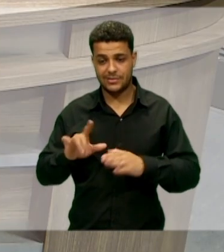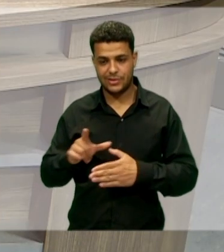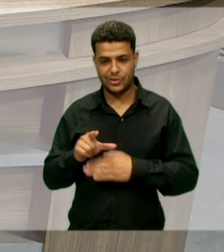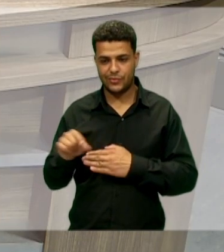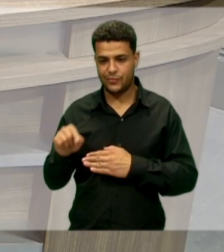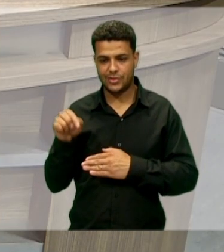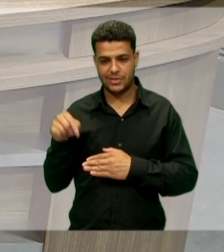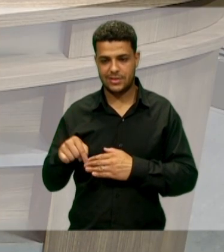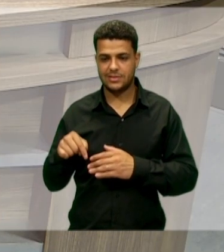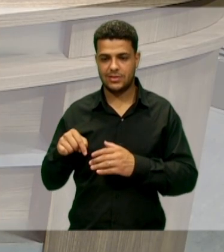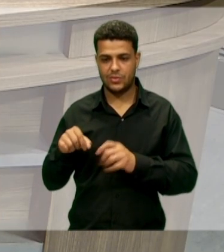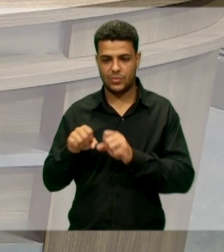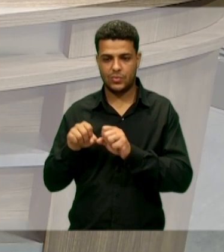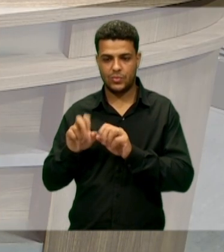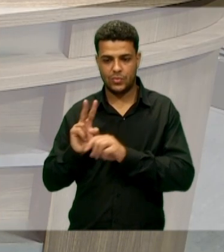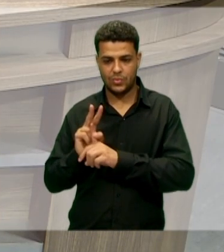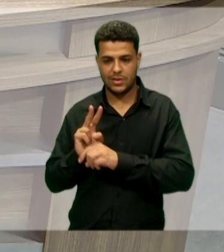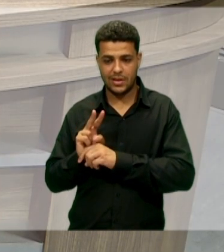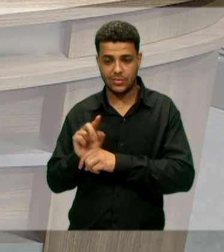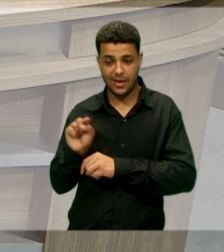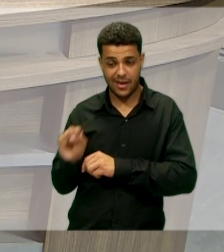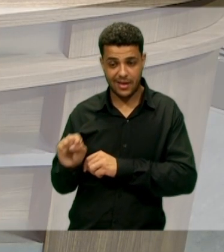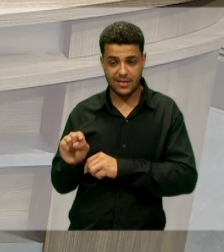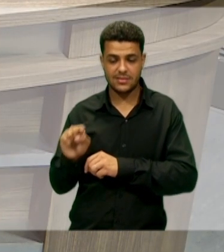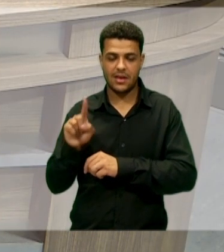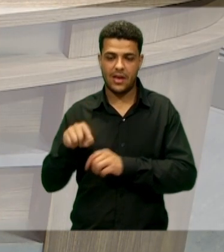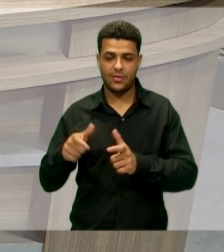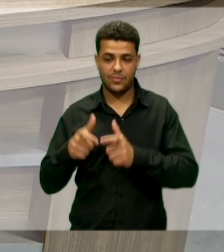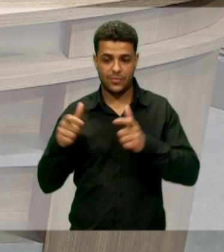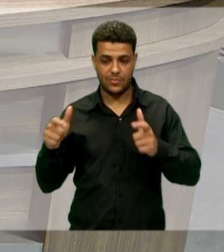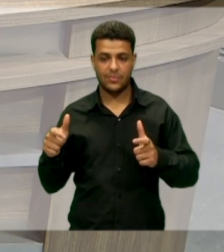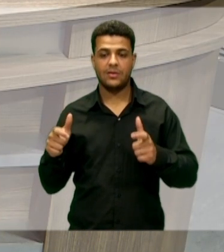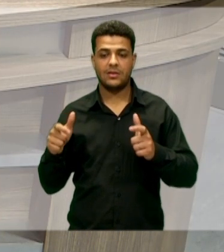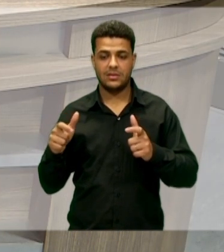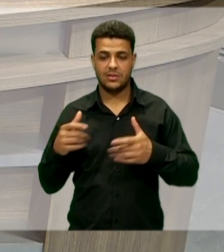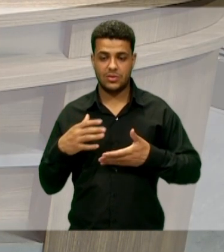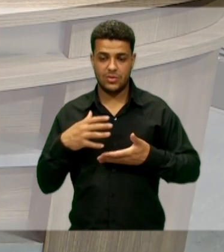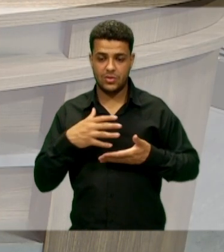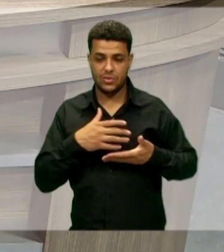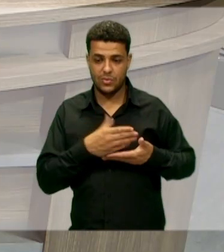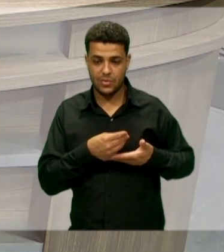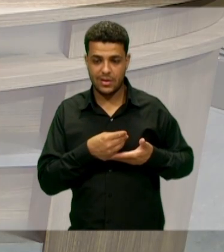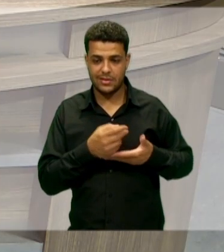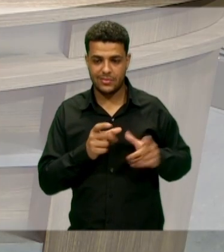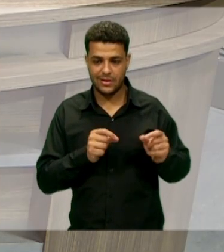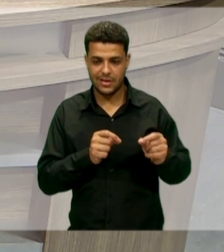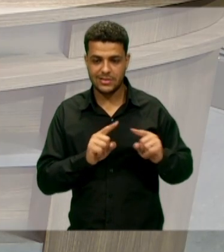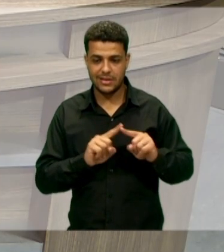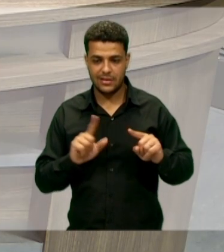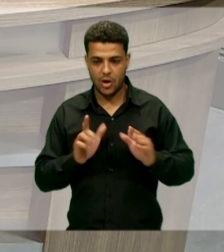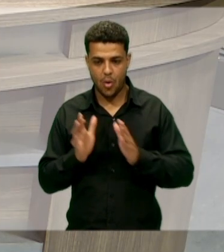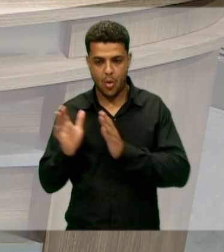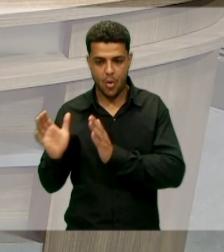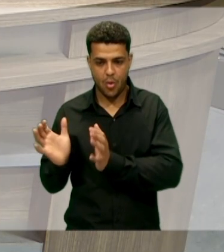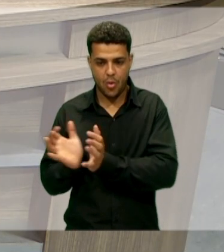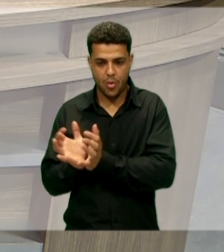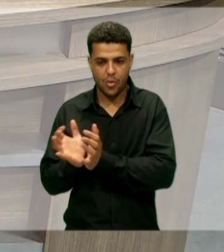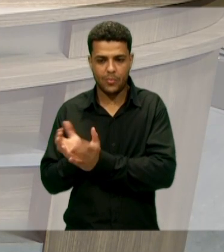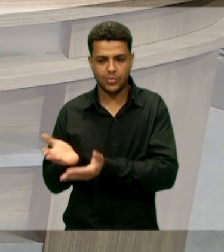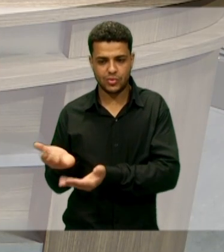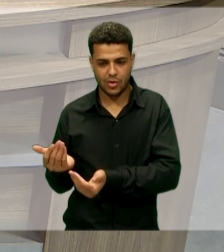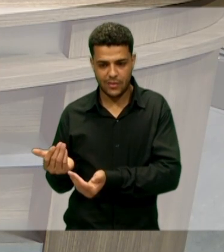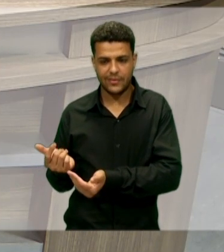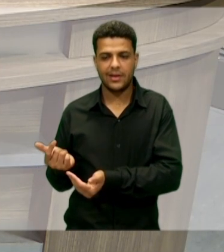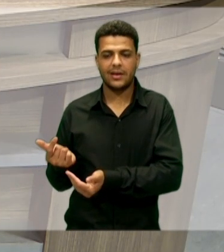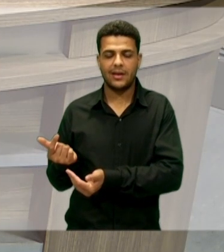desse tratamento. Esse é o tratamento que ocorre na maioria das pacientes com câncer de mama. Lembrando, né, mais uma vez, que existe outro grupo de pacientes jovens